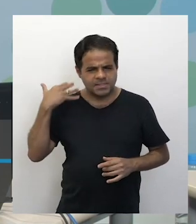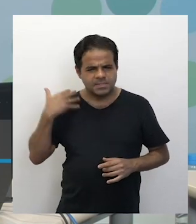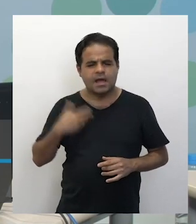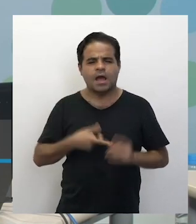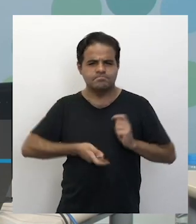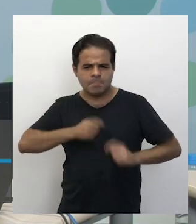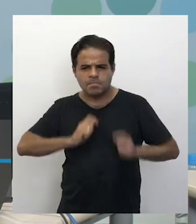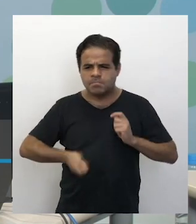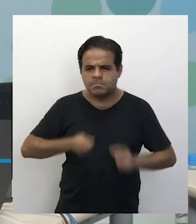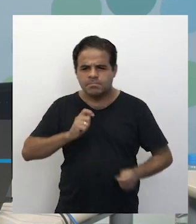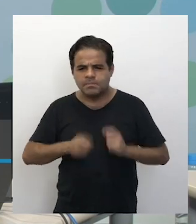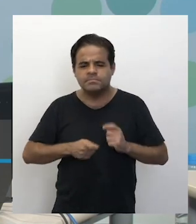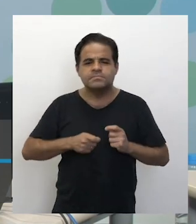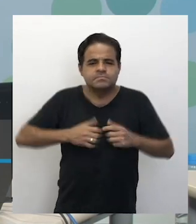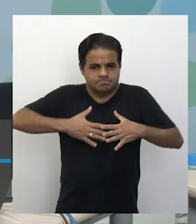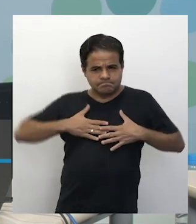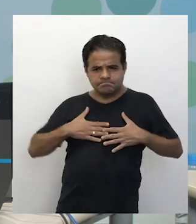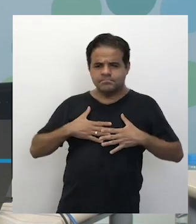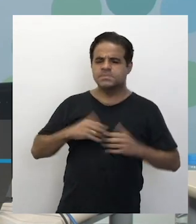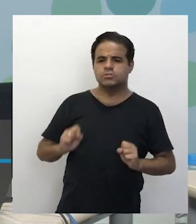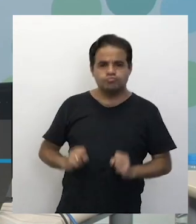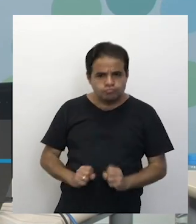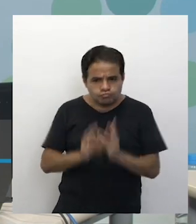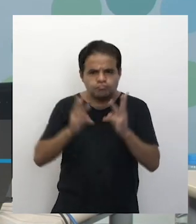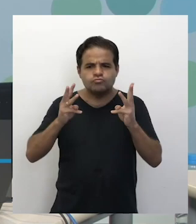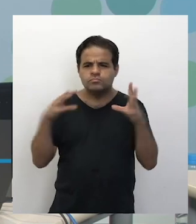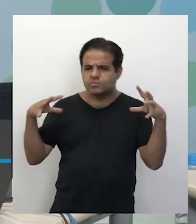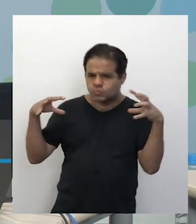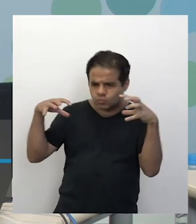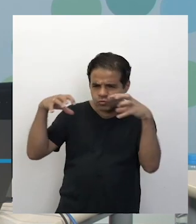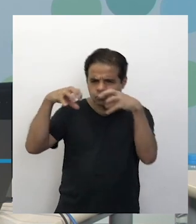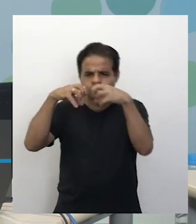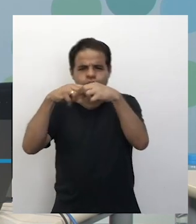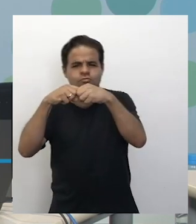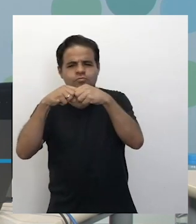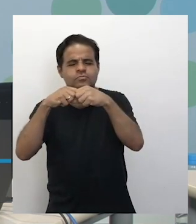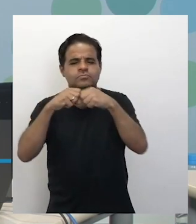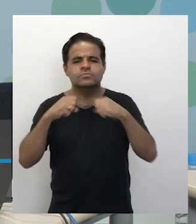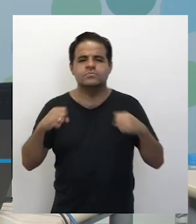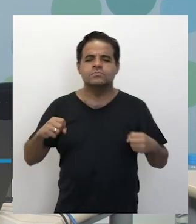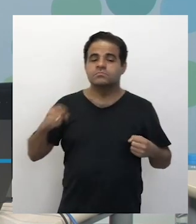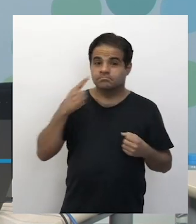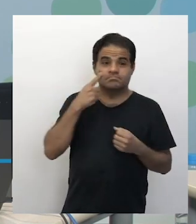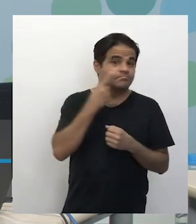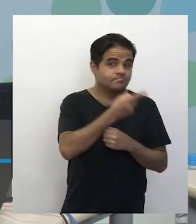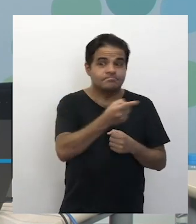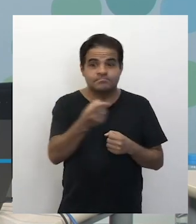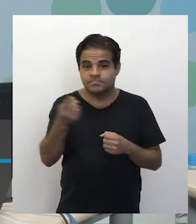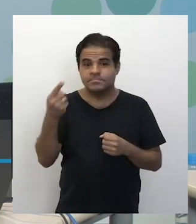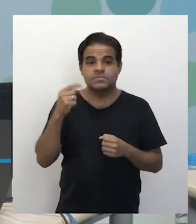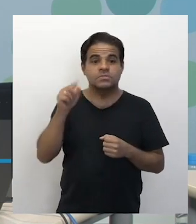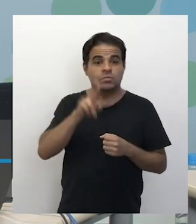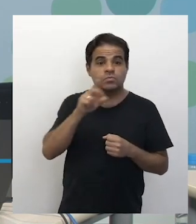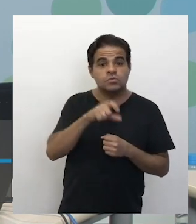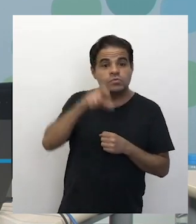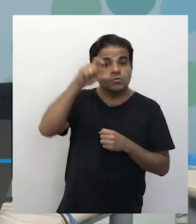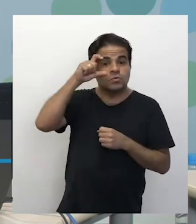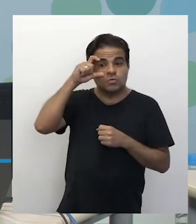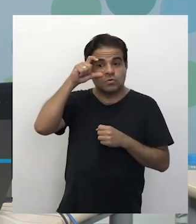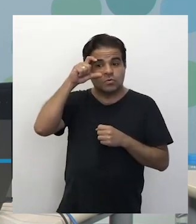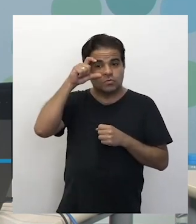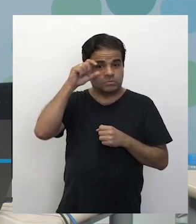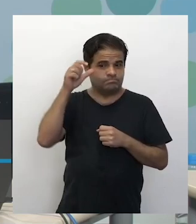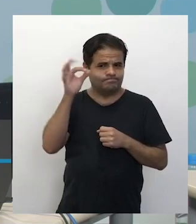em um lugar, era um show, estava muito escuro e, como vocês podem ver, eu uso um óculos com uma lente